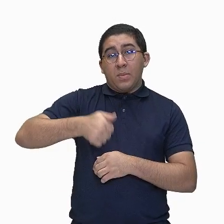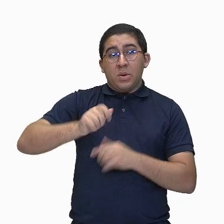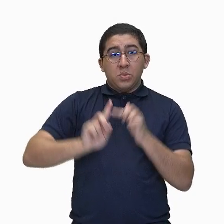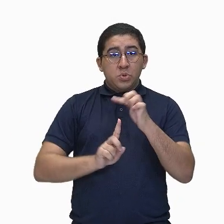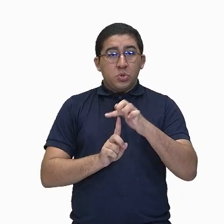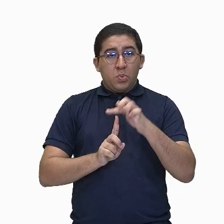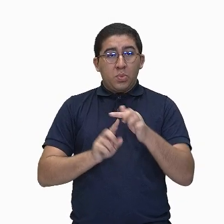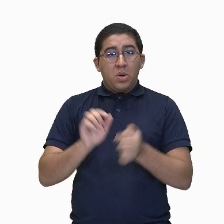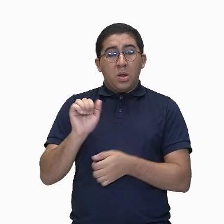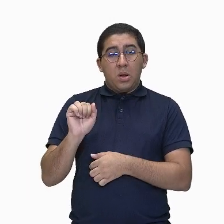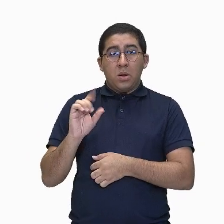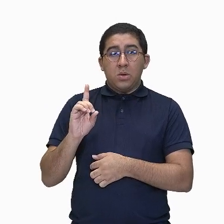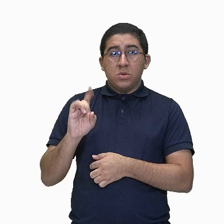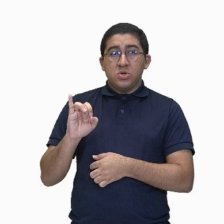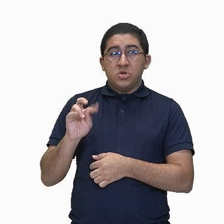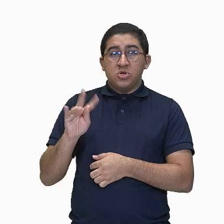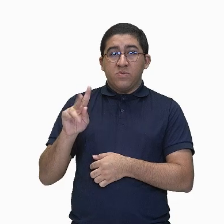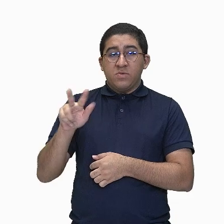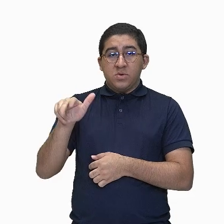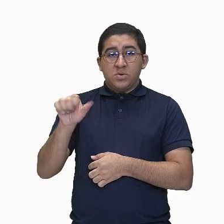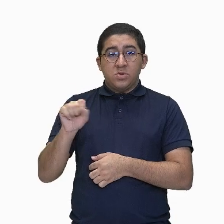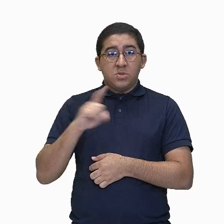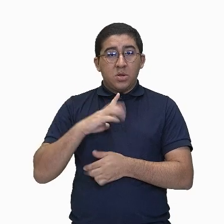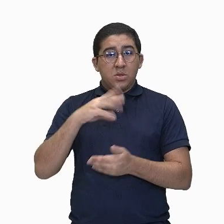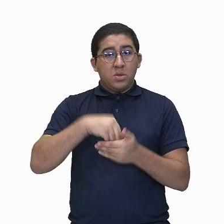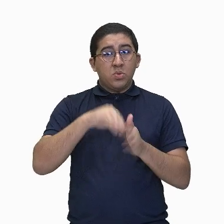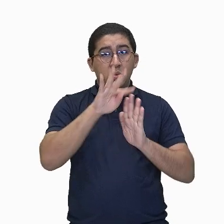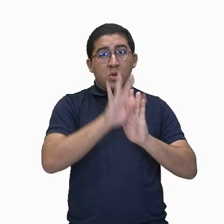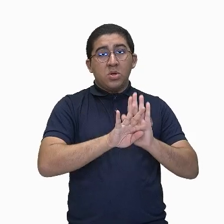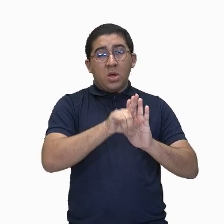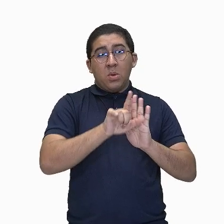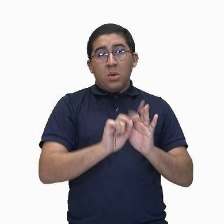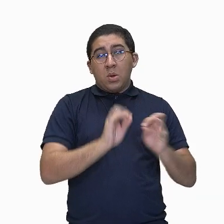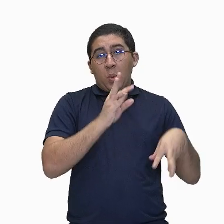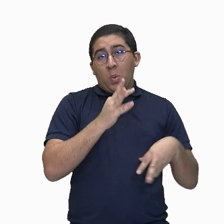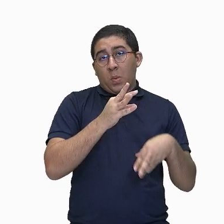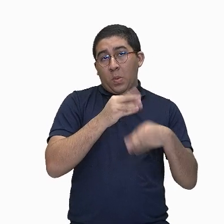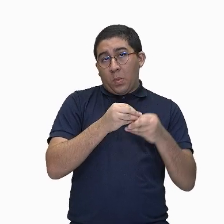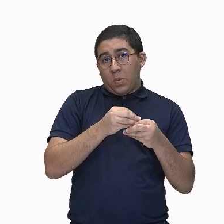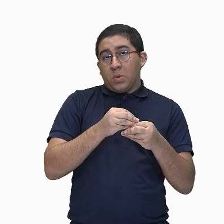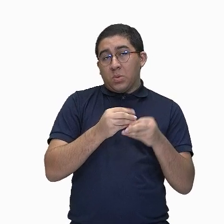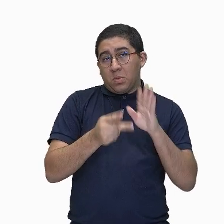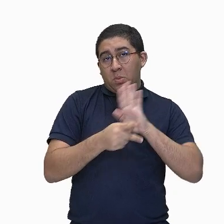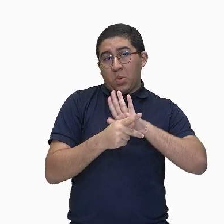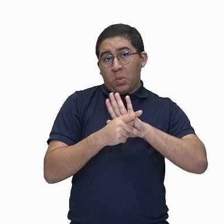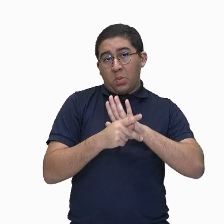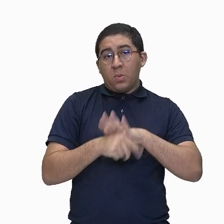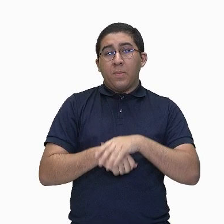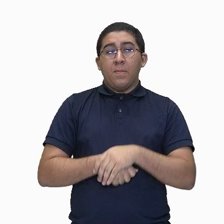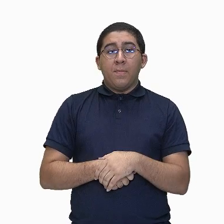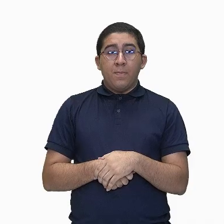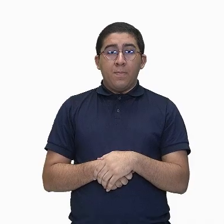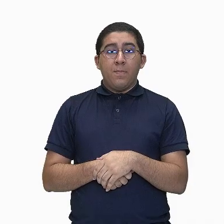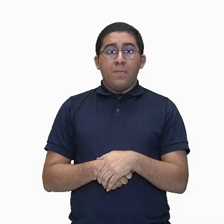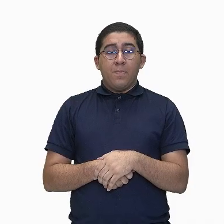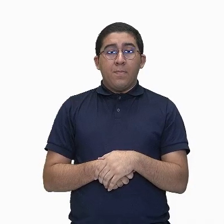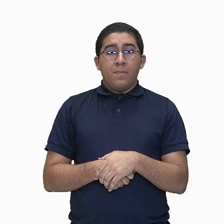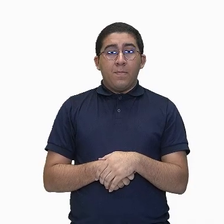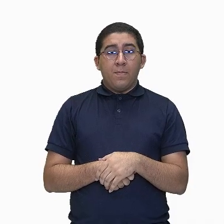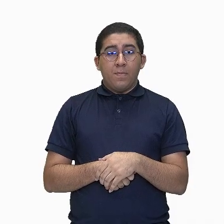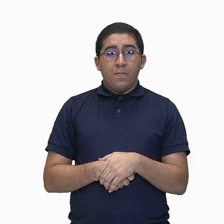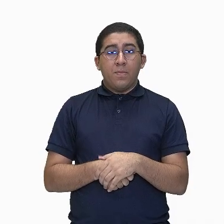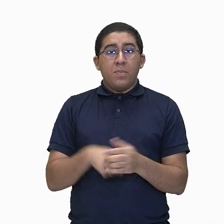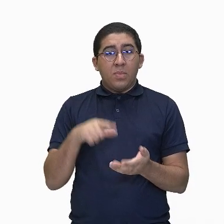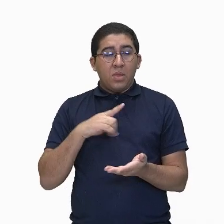ela proporciona no texto uma ideia de adição, de soma de ideia, de acrescentar uma informação a